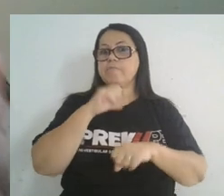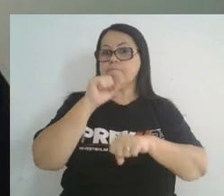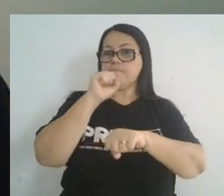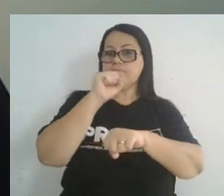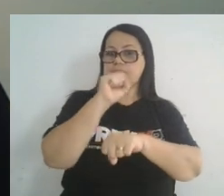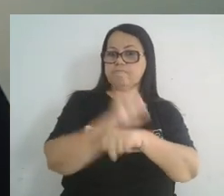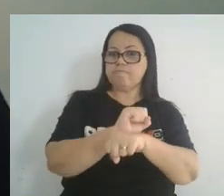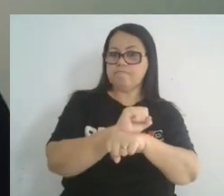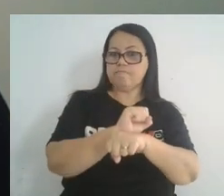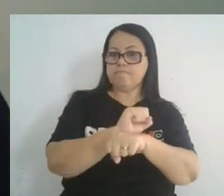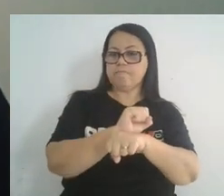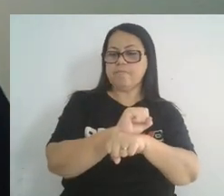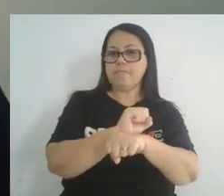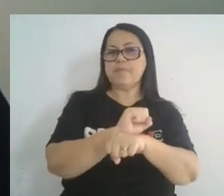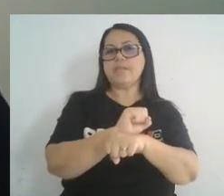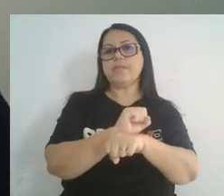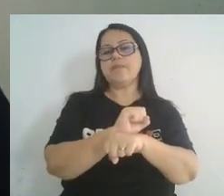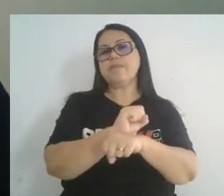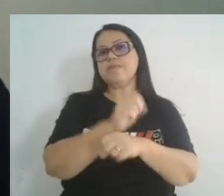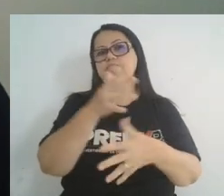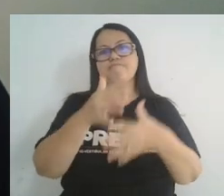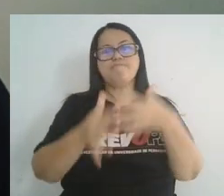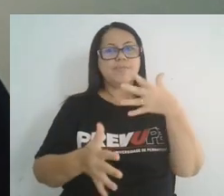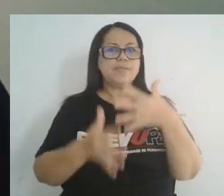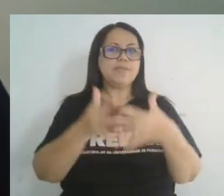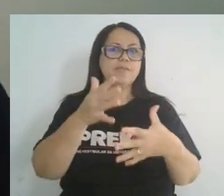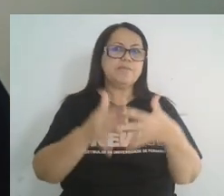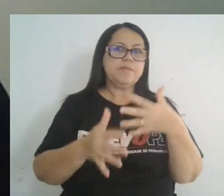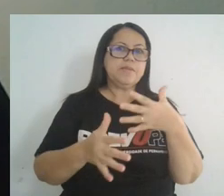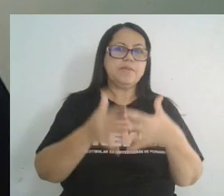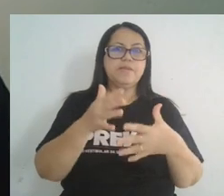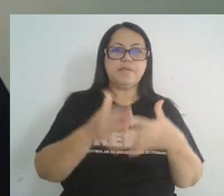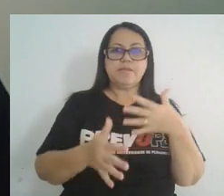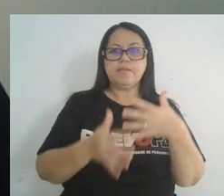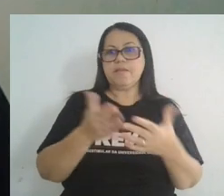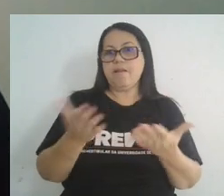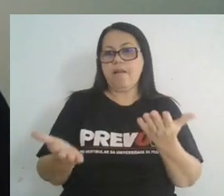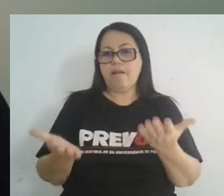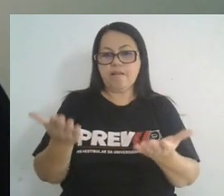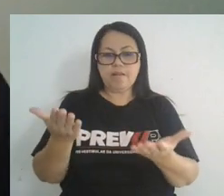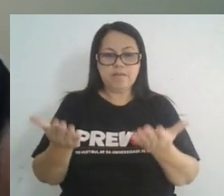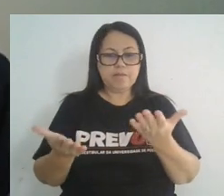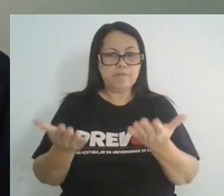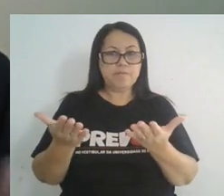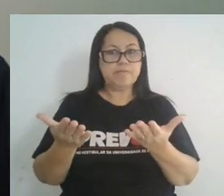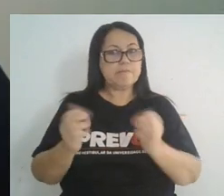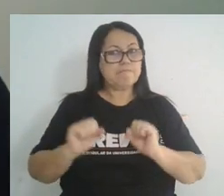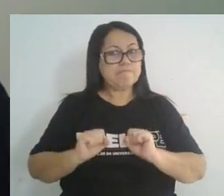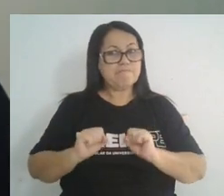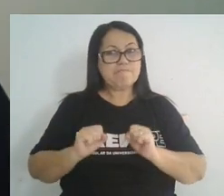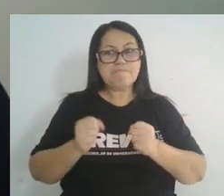atrito estático que aparece e que impede, equilibra a força que nós